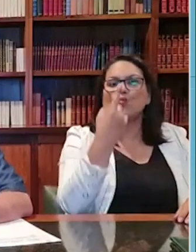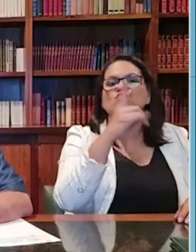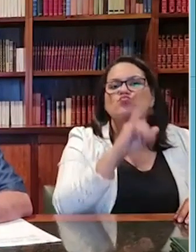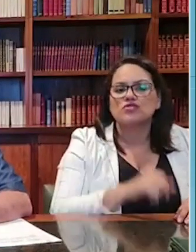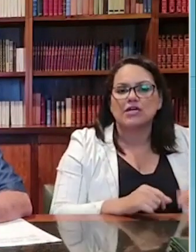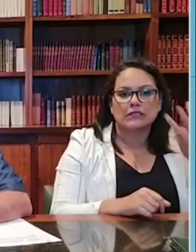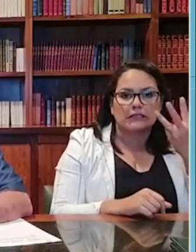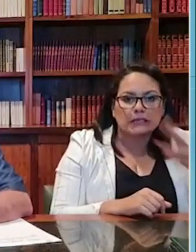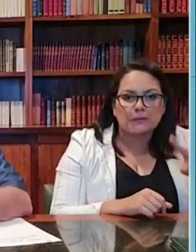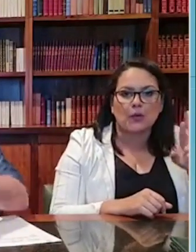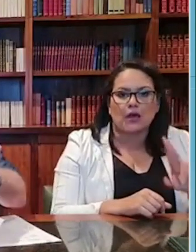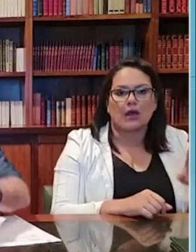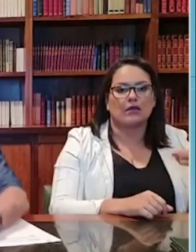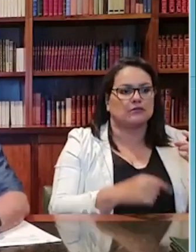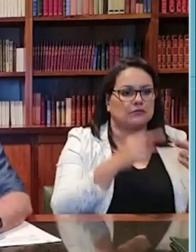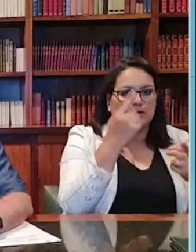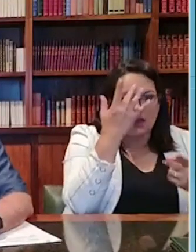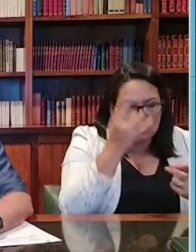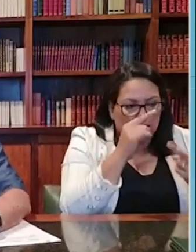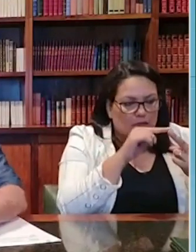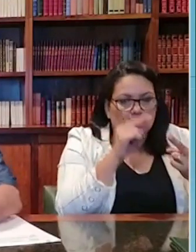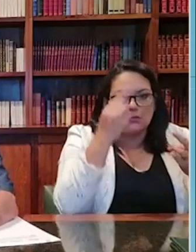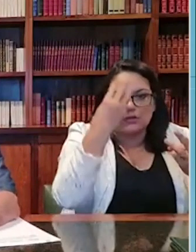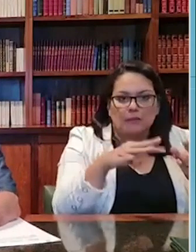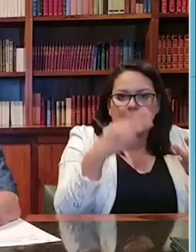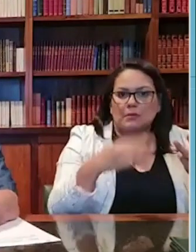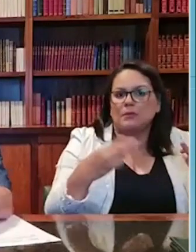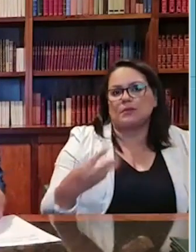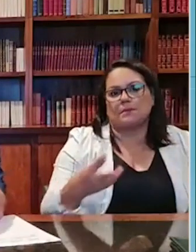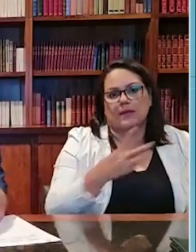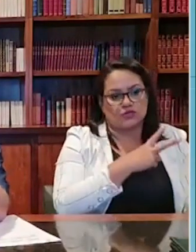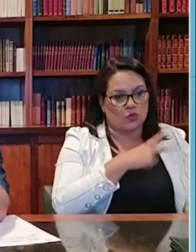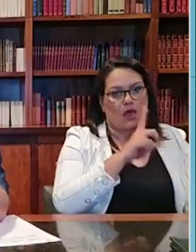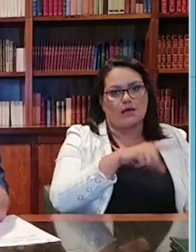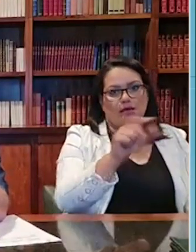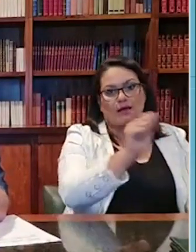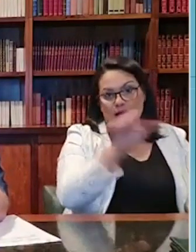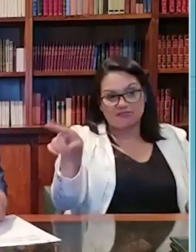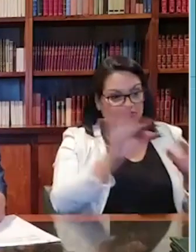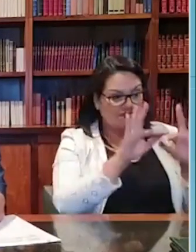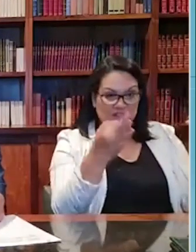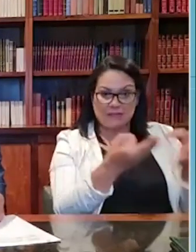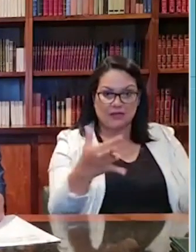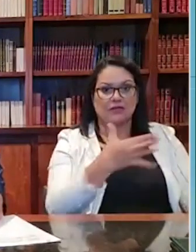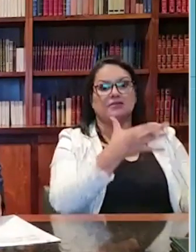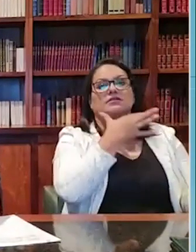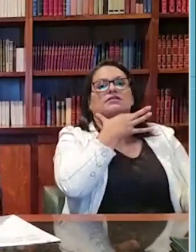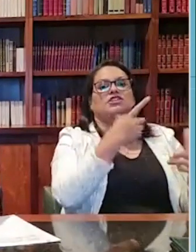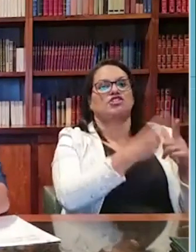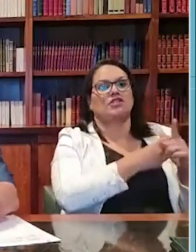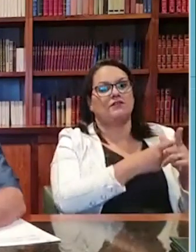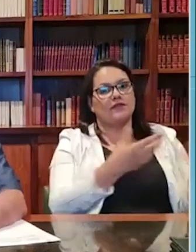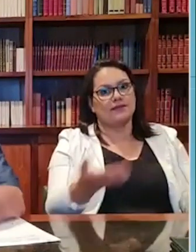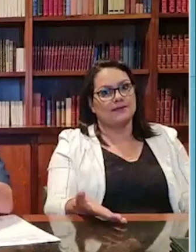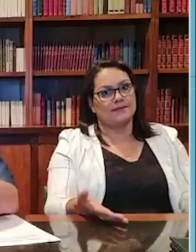pelo mundo a respeito deste processo. Além disso, no relatório também, a delegada cita que essa